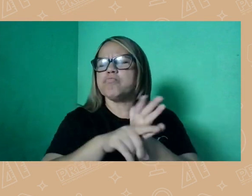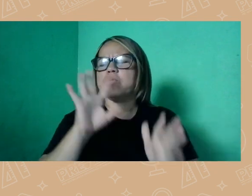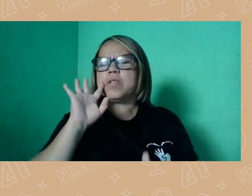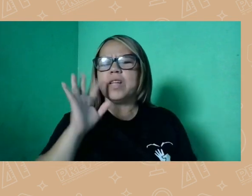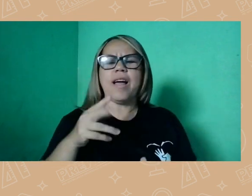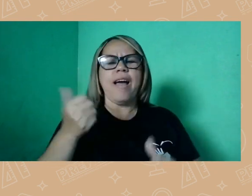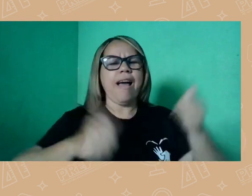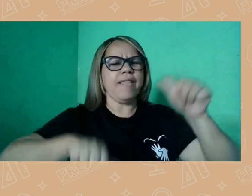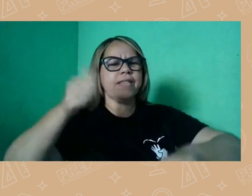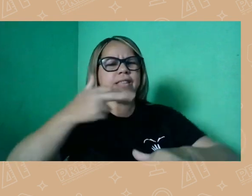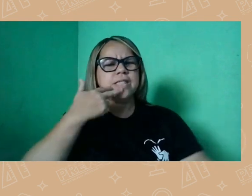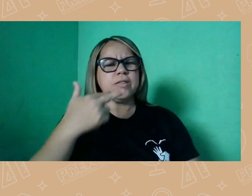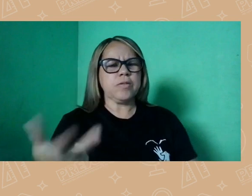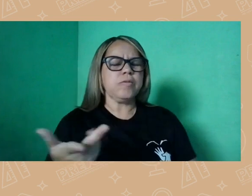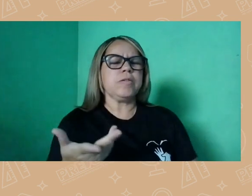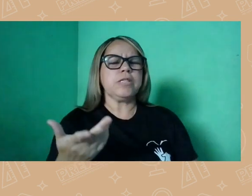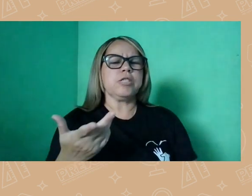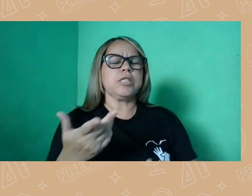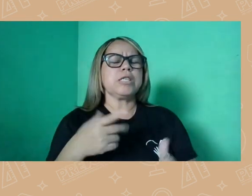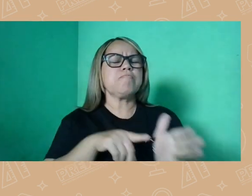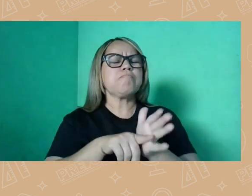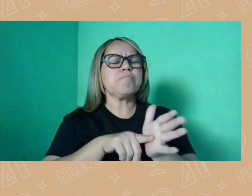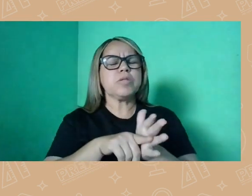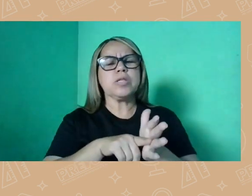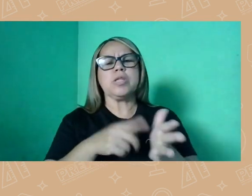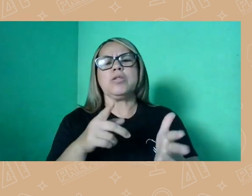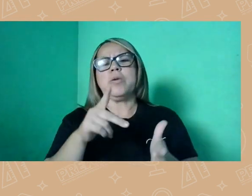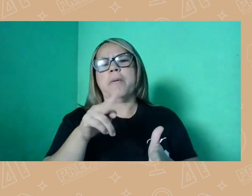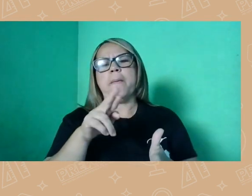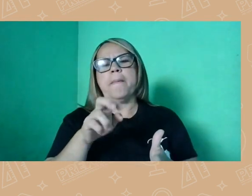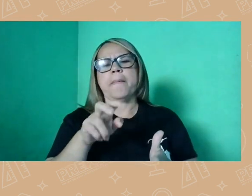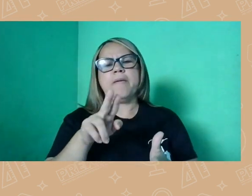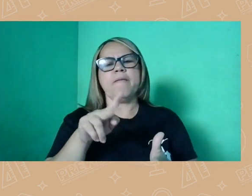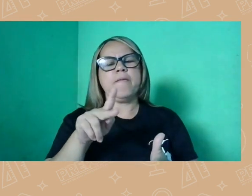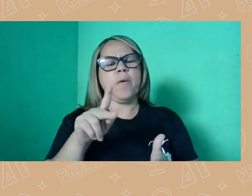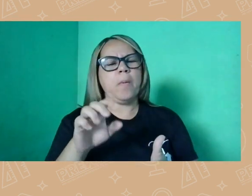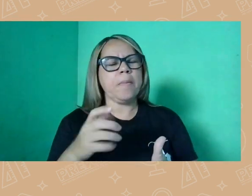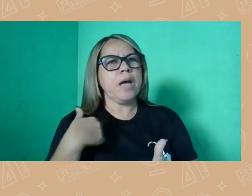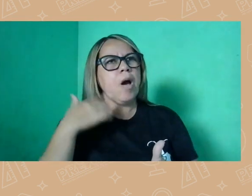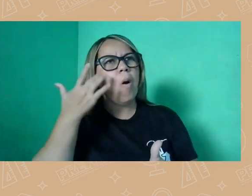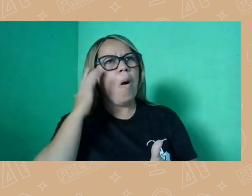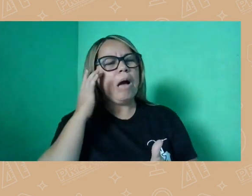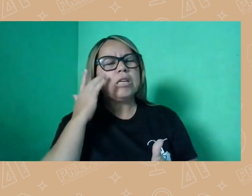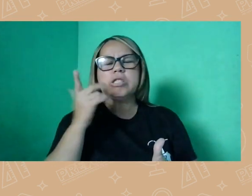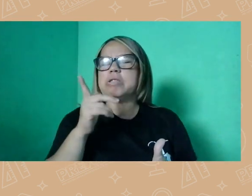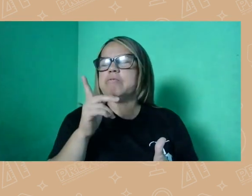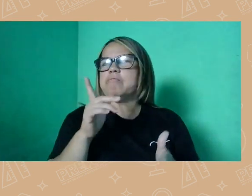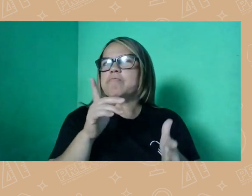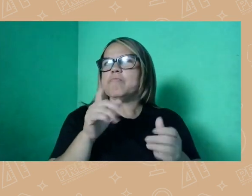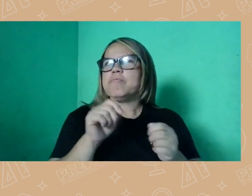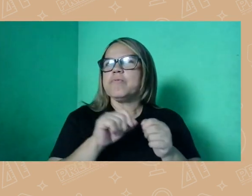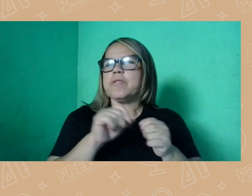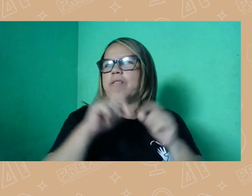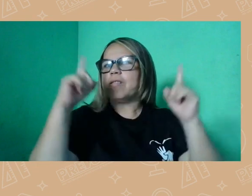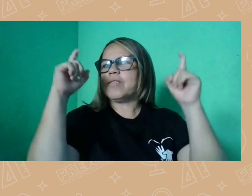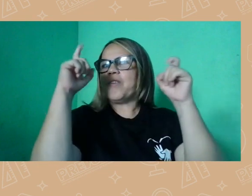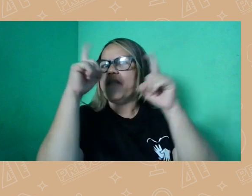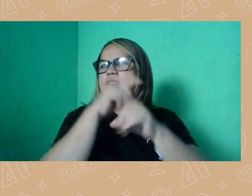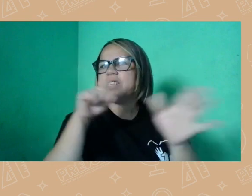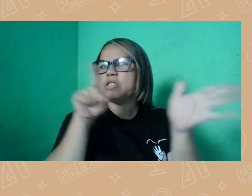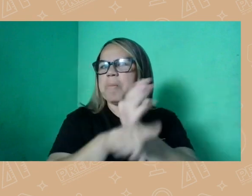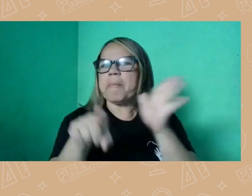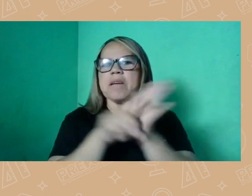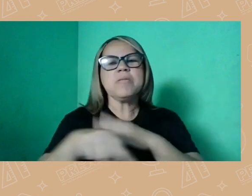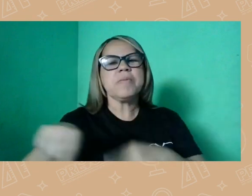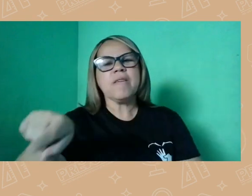simulado do Brevu. Foram questões que não foram, eu imagino que não tenham sido tão dificultosas para vocês, porque